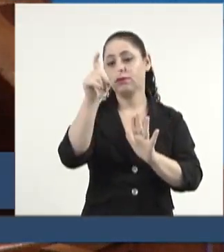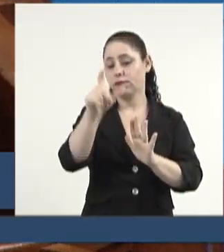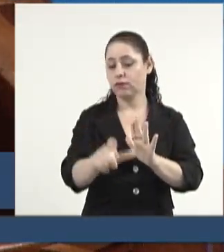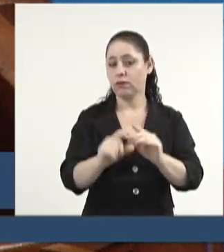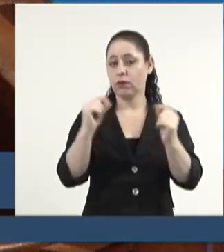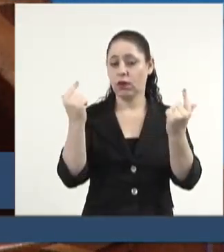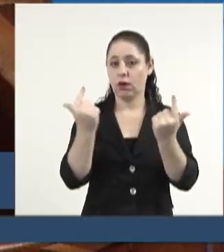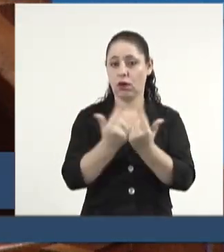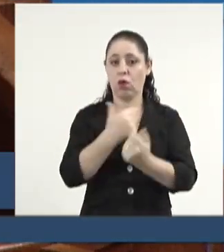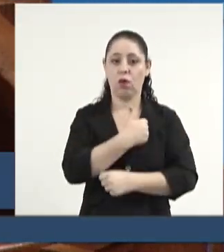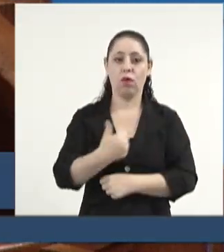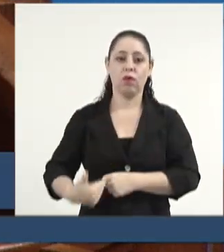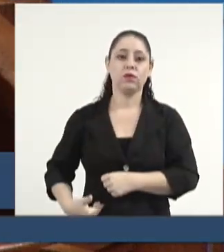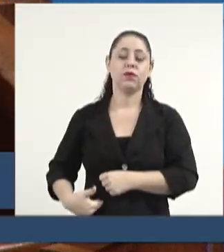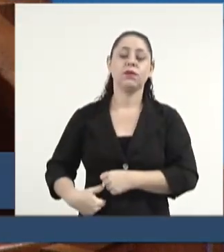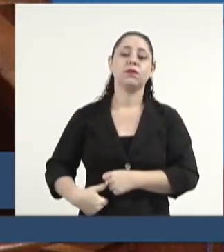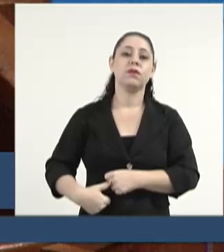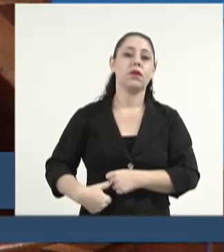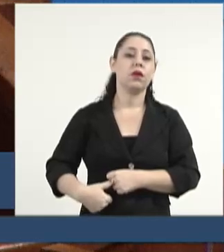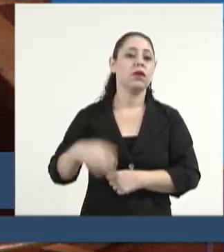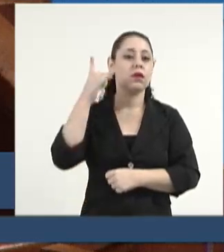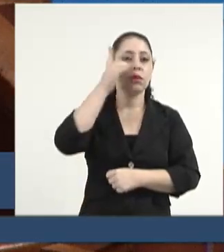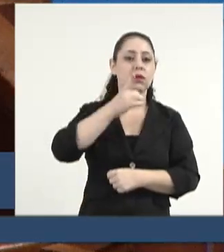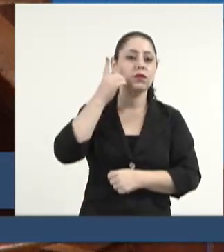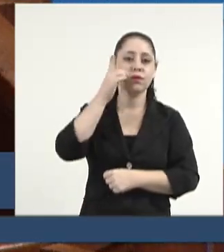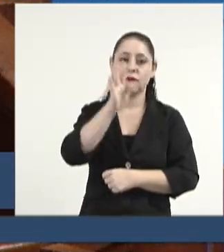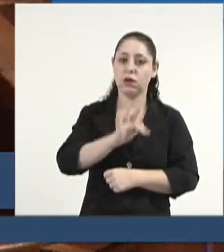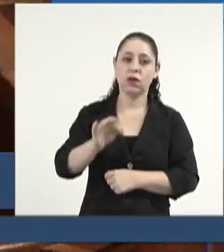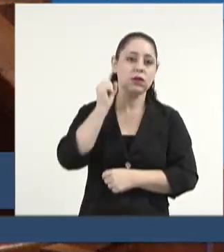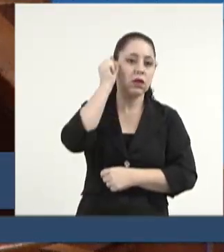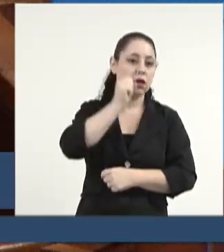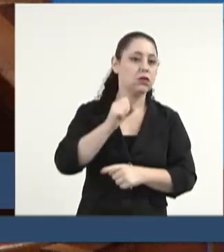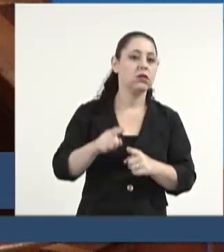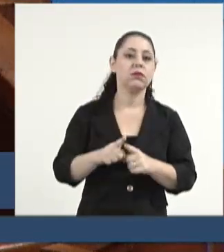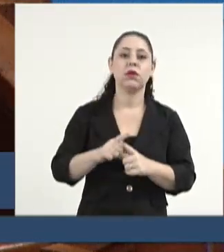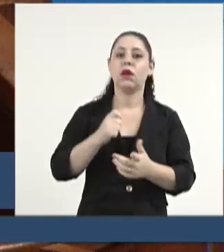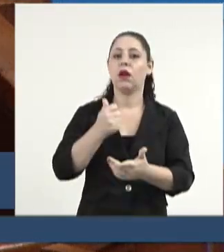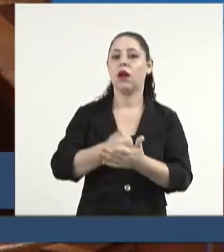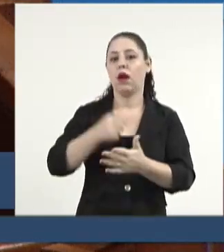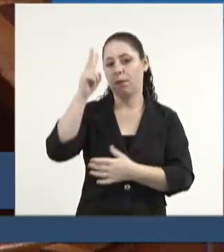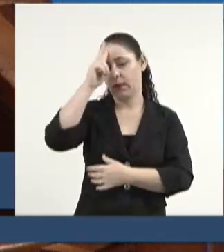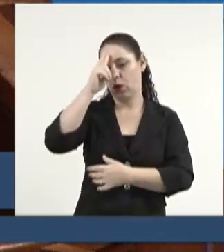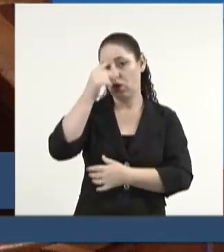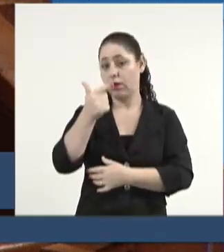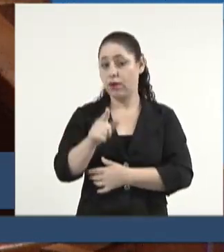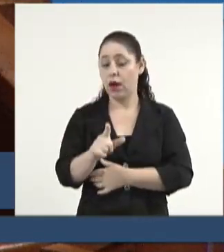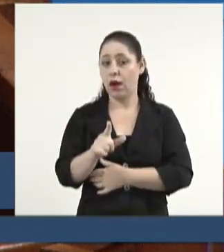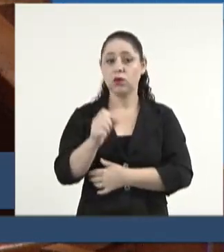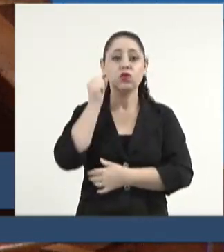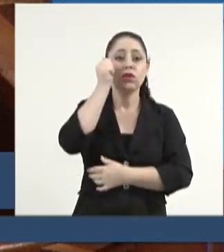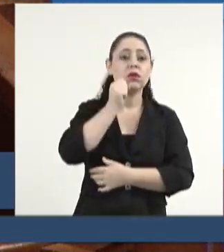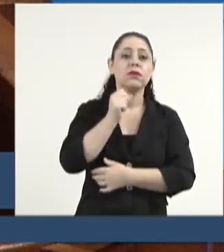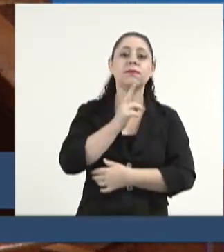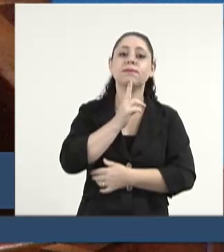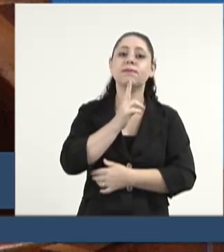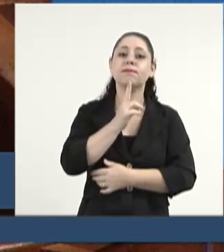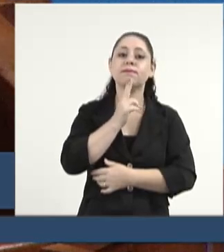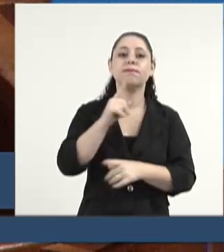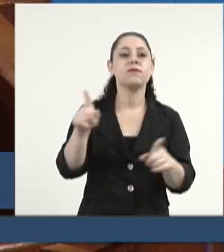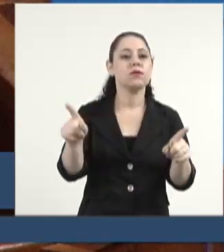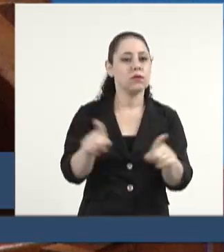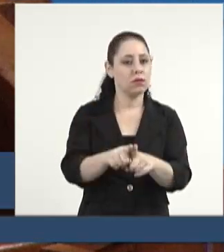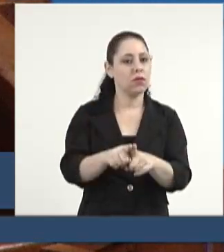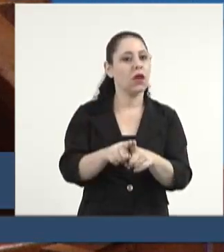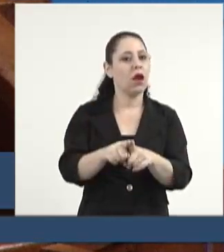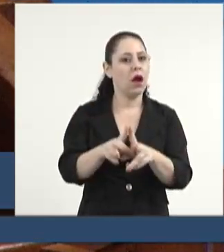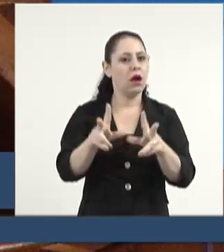do Estado, aos parlamentares federais. Quero aqui realçar nesse momento, o senador Nelsinho Trado tomou para